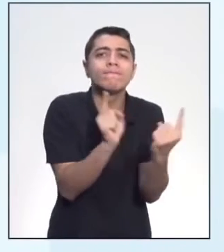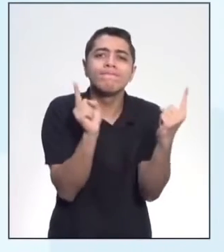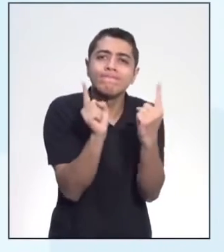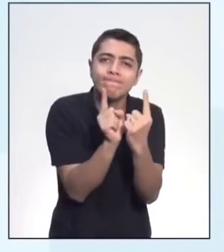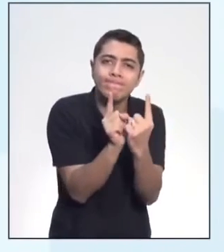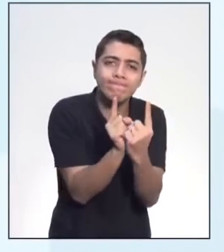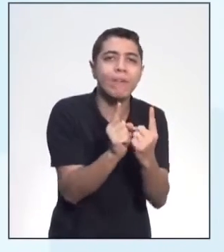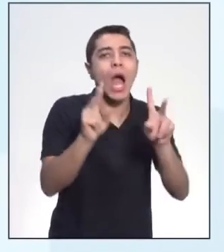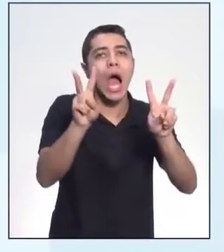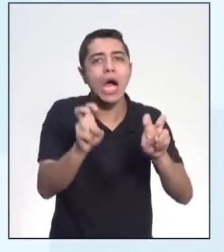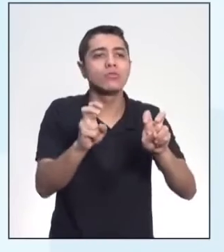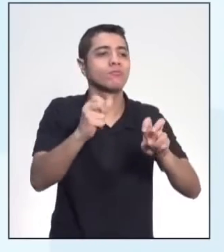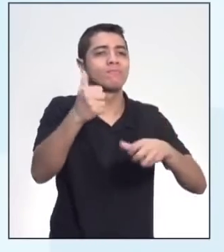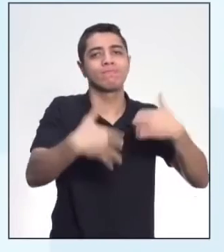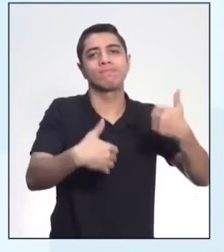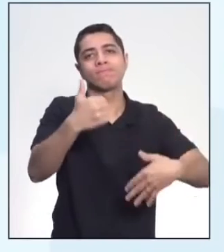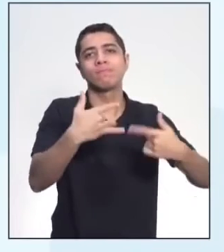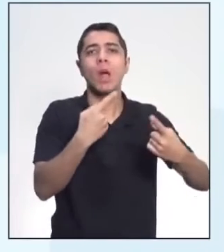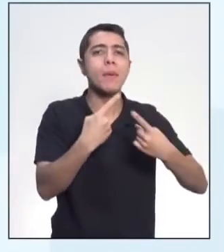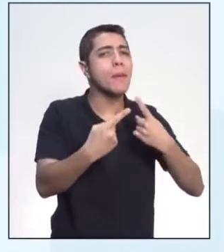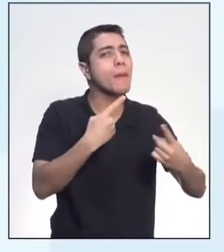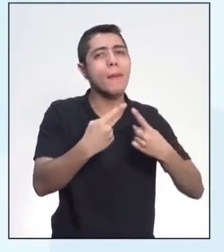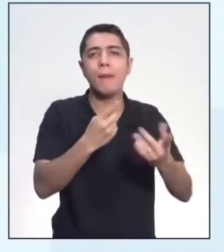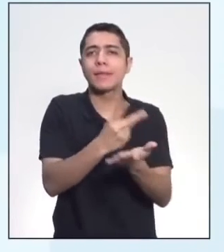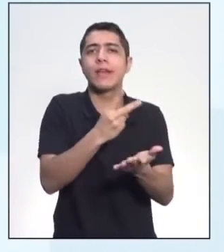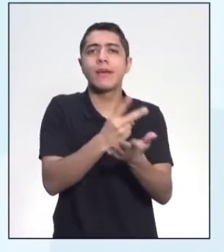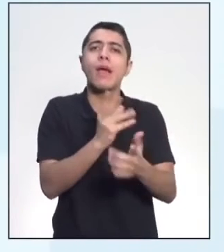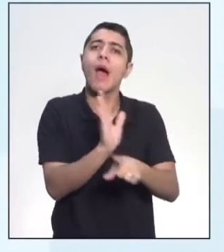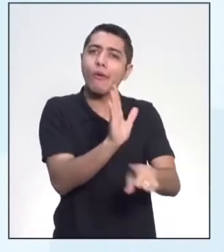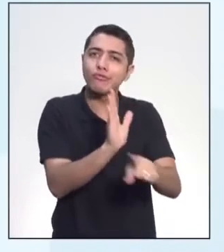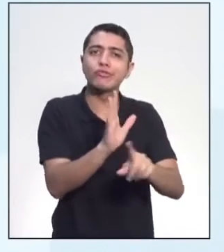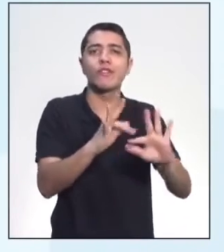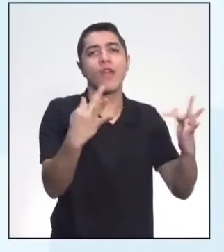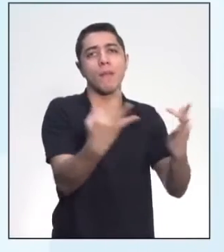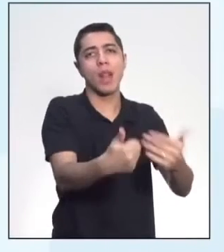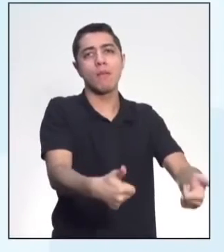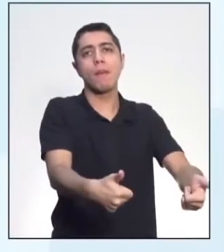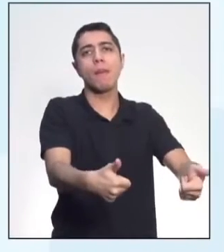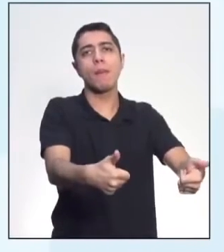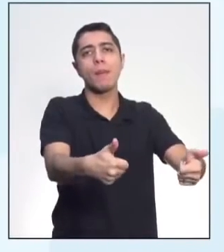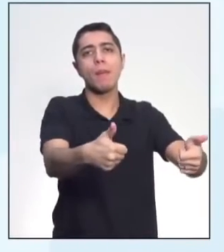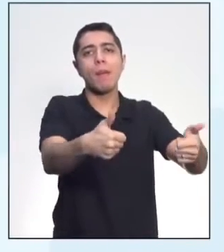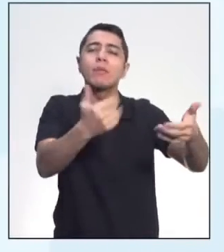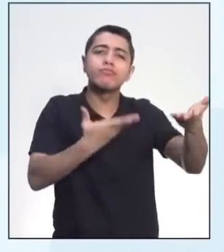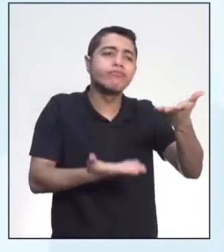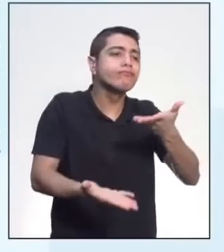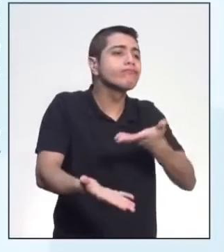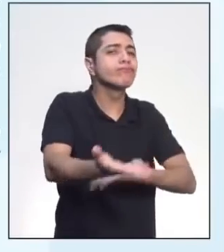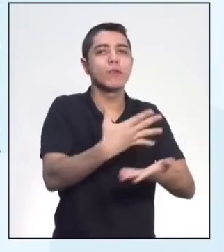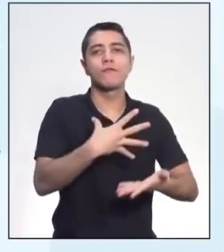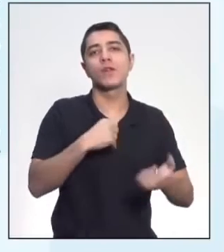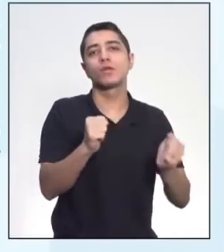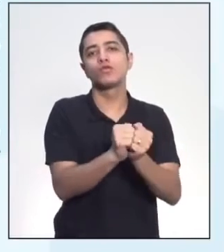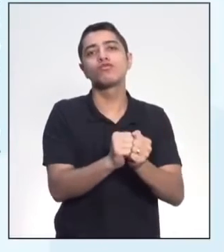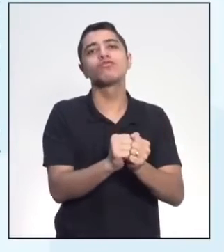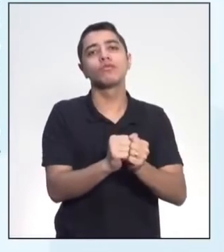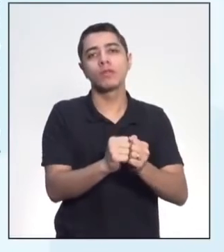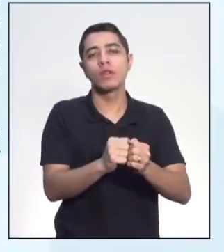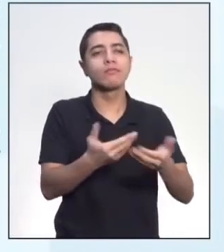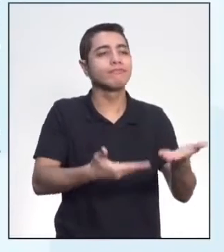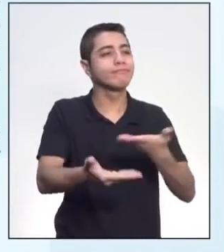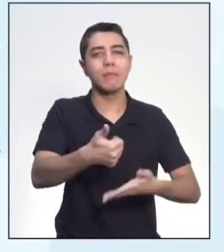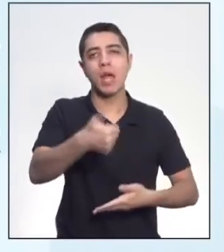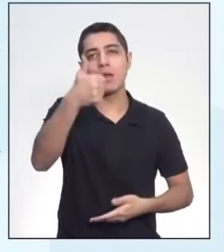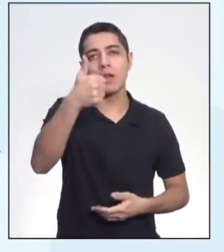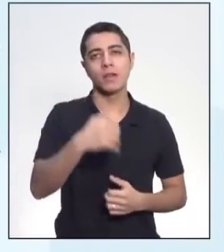diálogo constante pode ajudar no cotidiano familiar e contribuir para um melhor relacionamento com filhos.